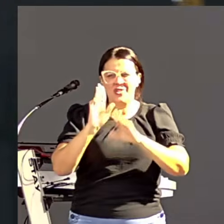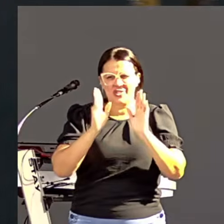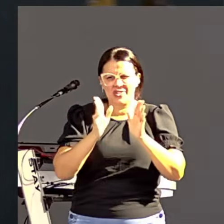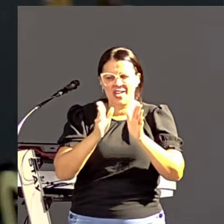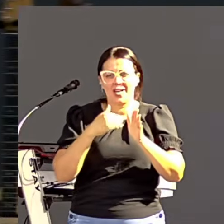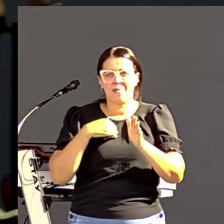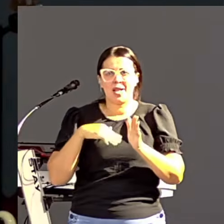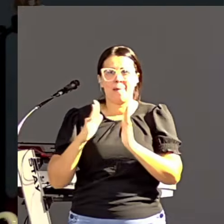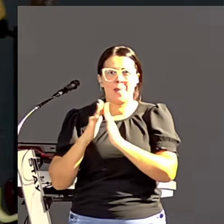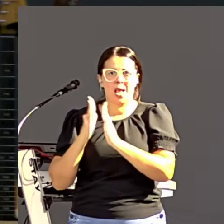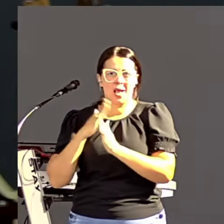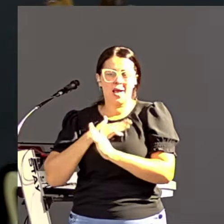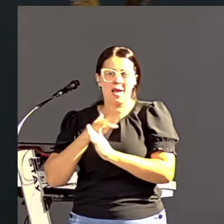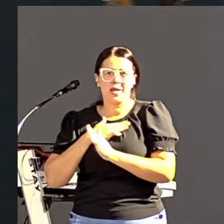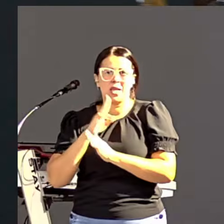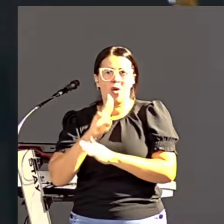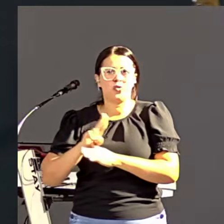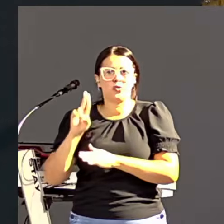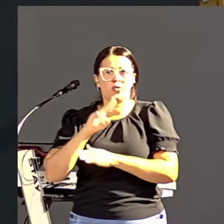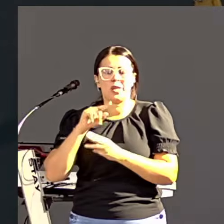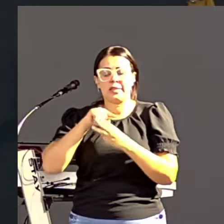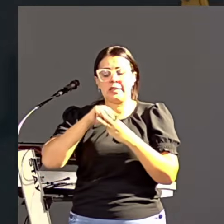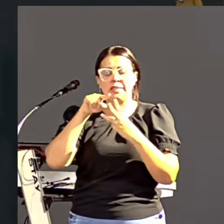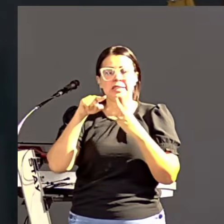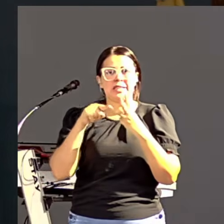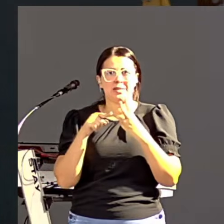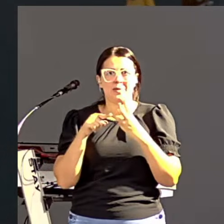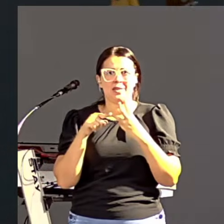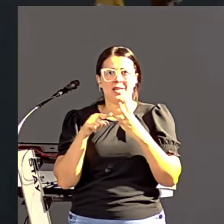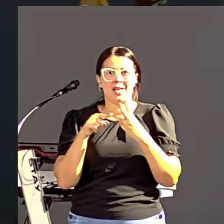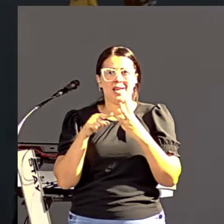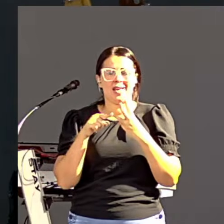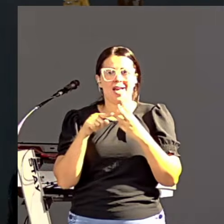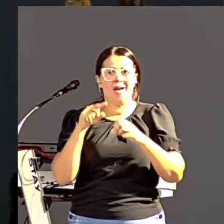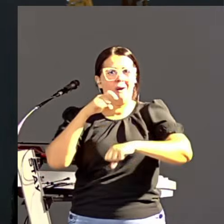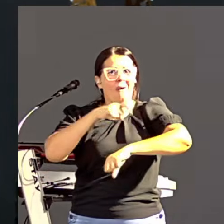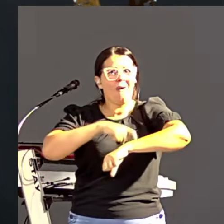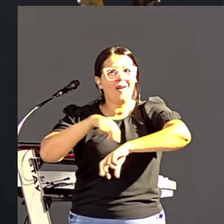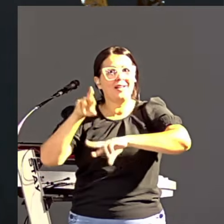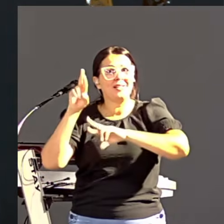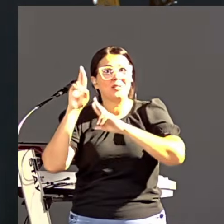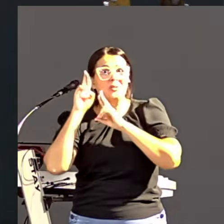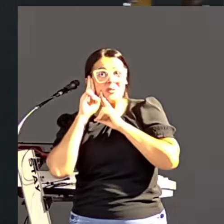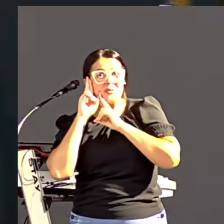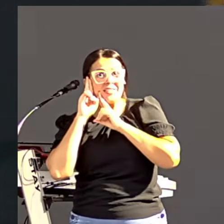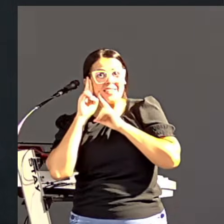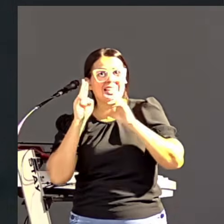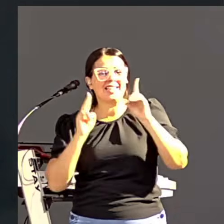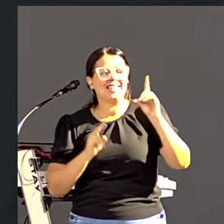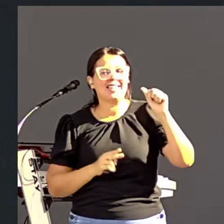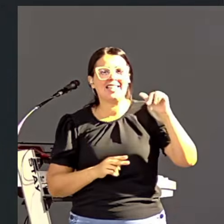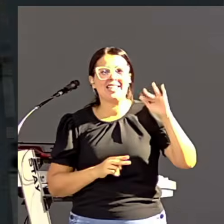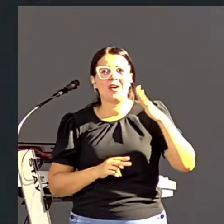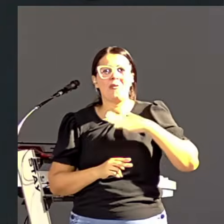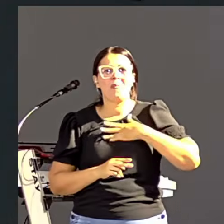Mas lá em casa a gente usa 3 palavrinhas hora de dormir. Daniel chama